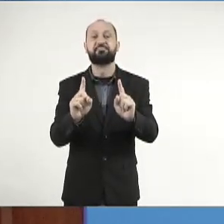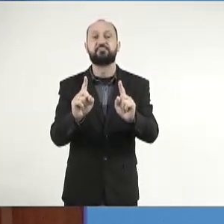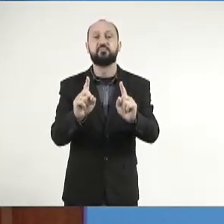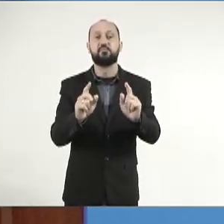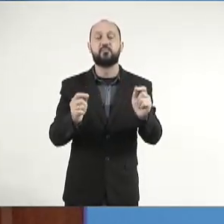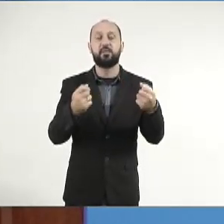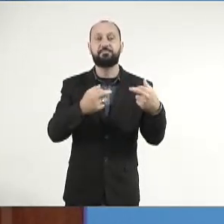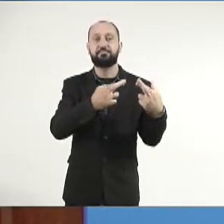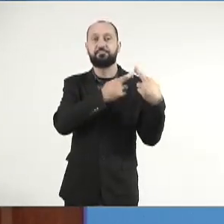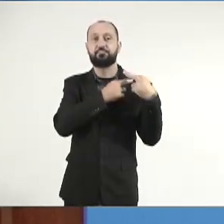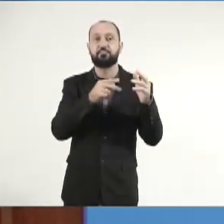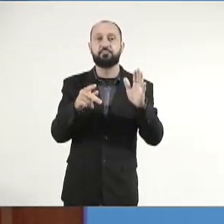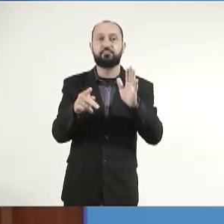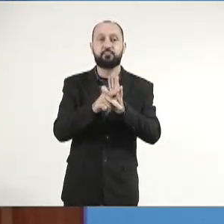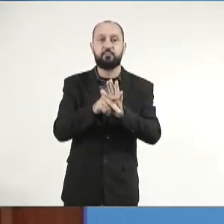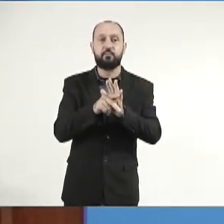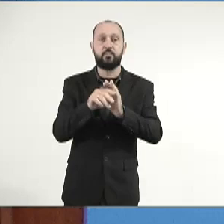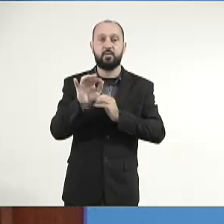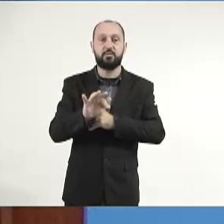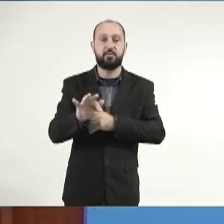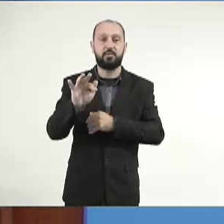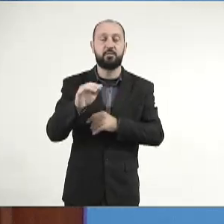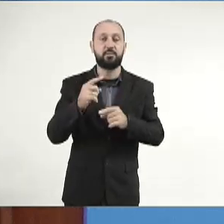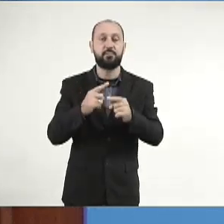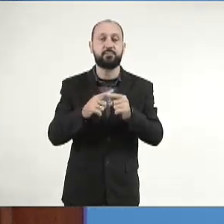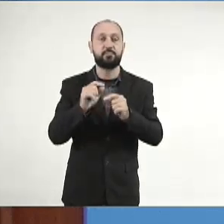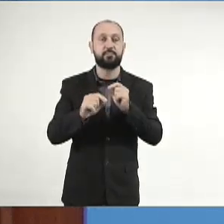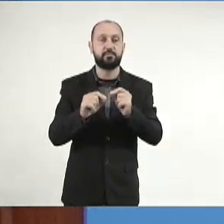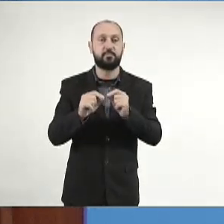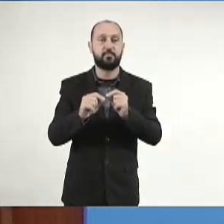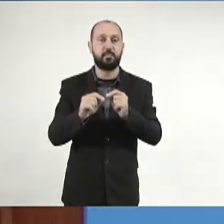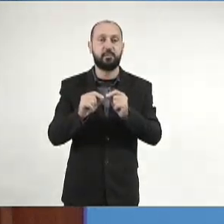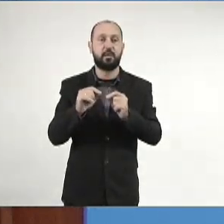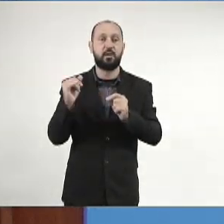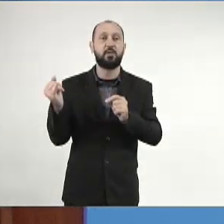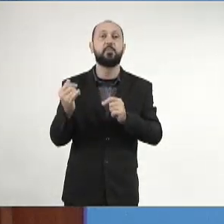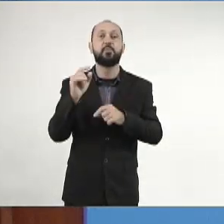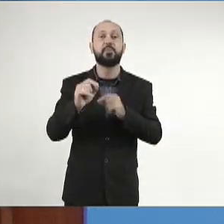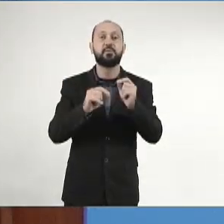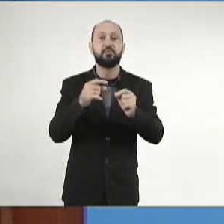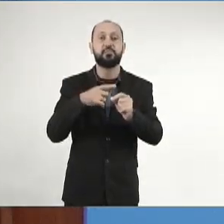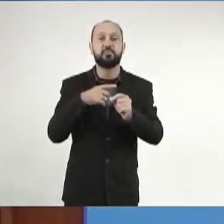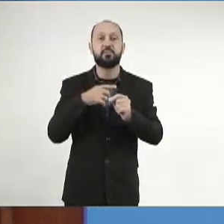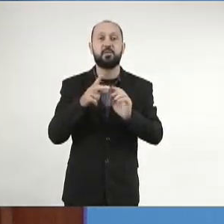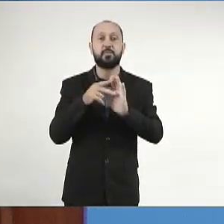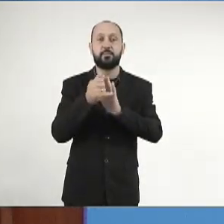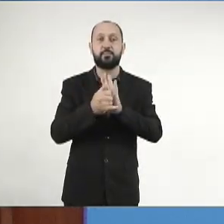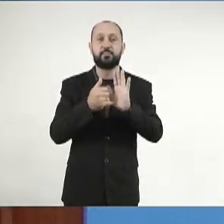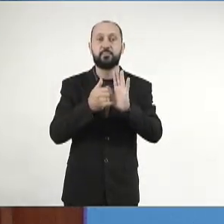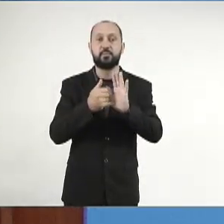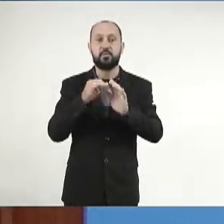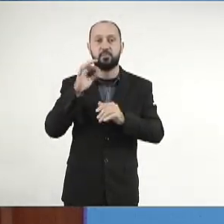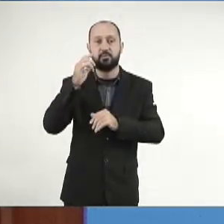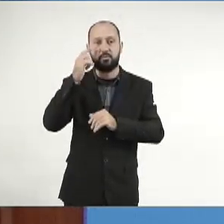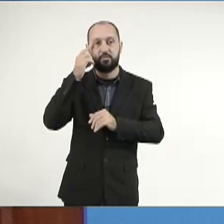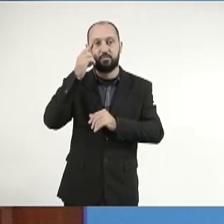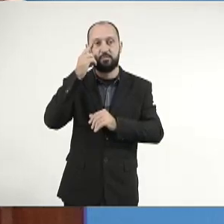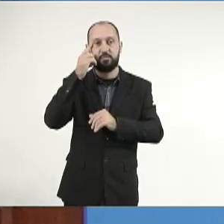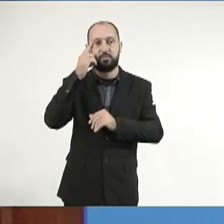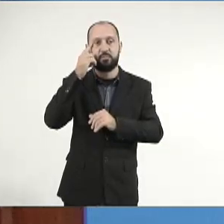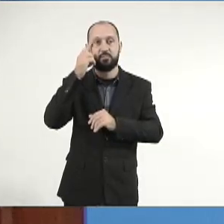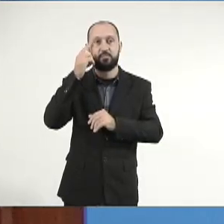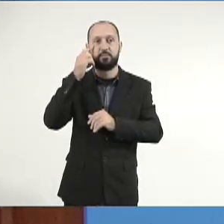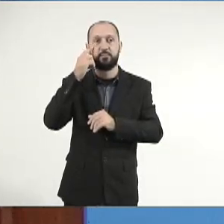uma competência exclusiva da União. Até porque a importância da Assembleia, tem o projeto do deputado Rachoca, tem um projeto do